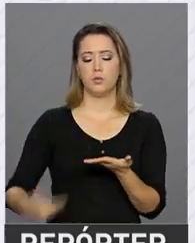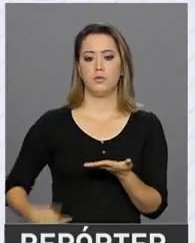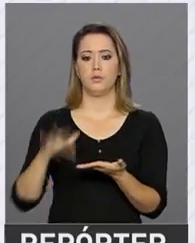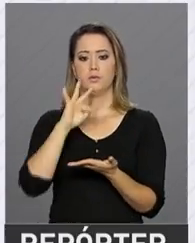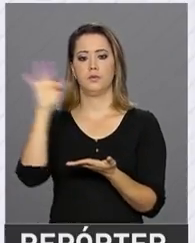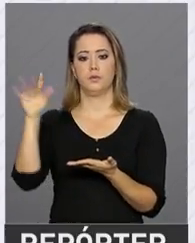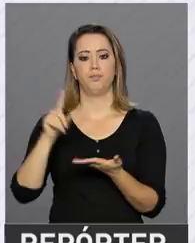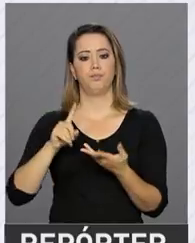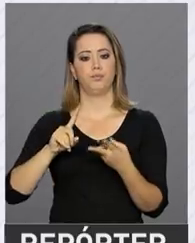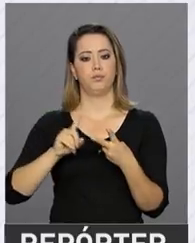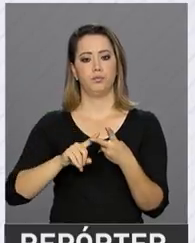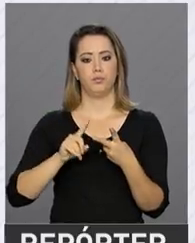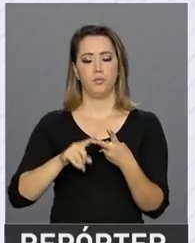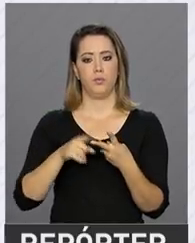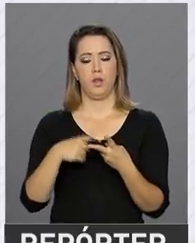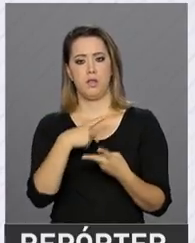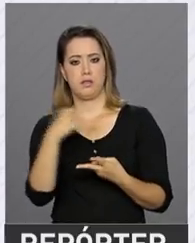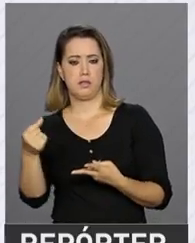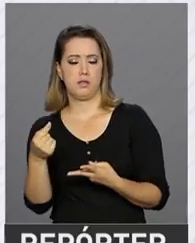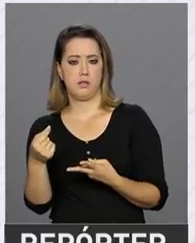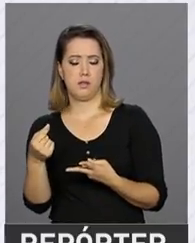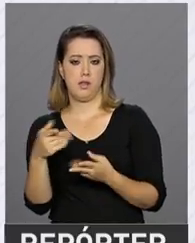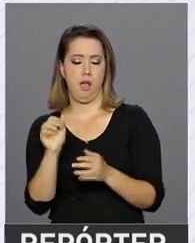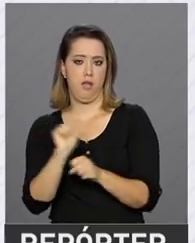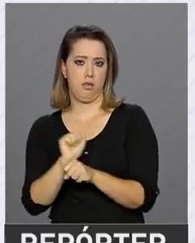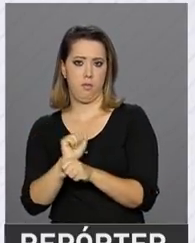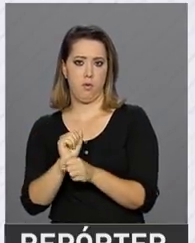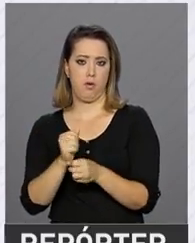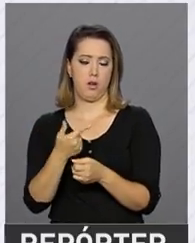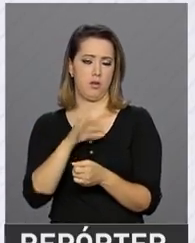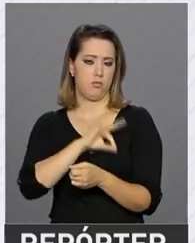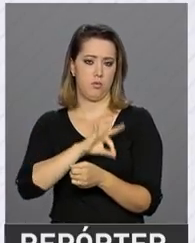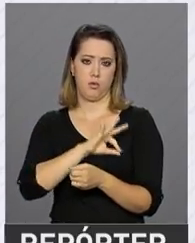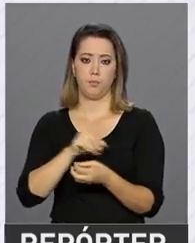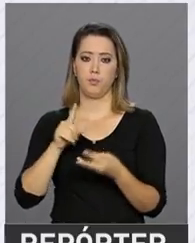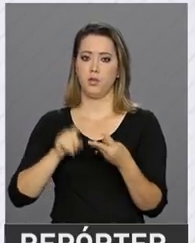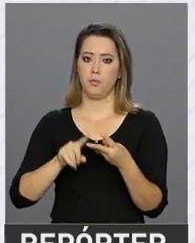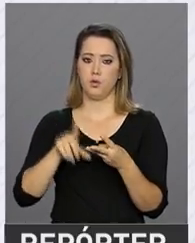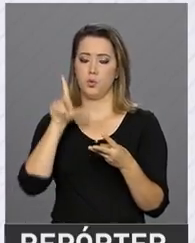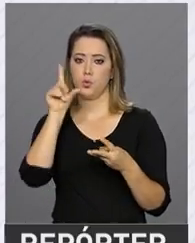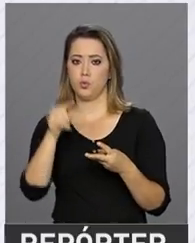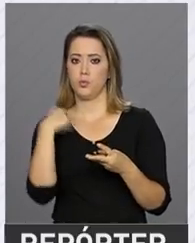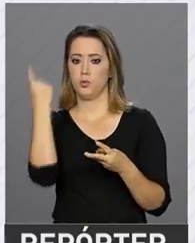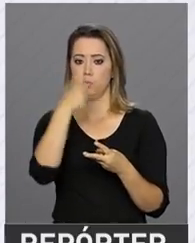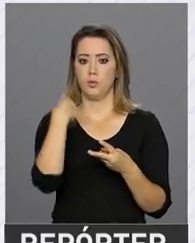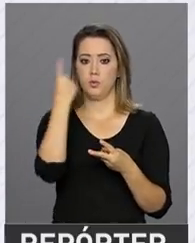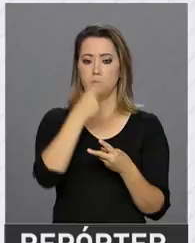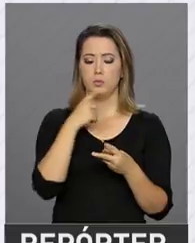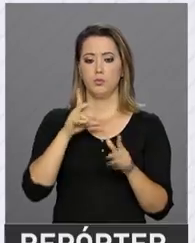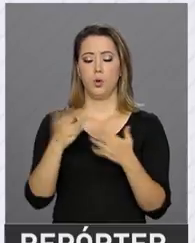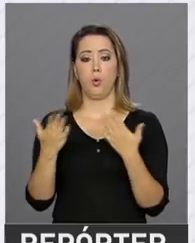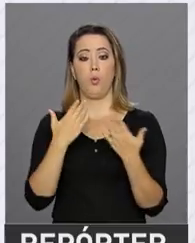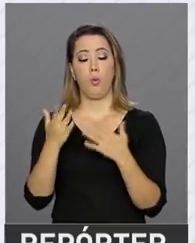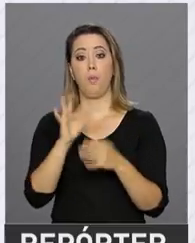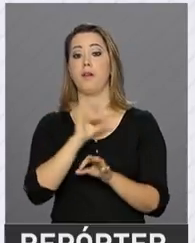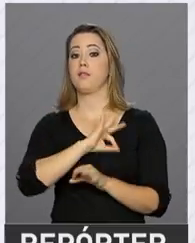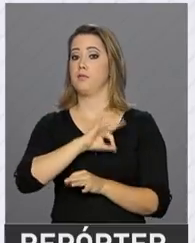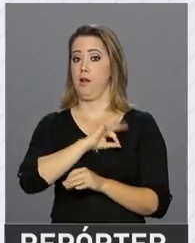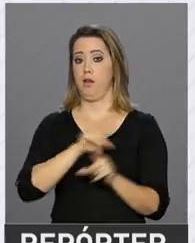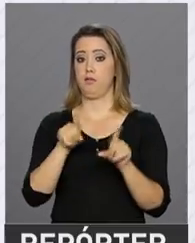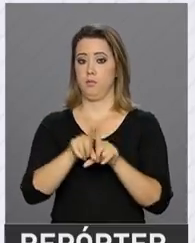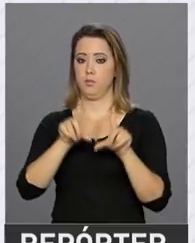federal a licença Não remunerada e a redução de jornada com diminuição proporcional da